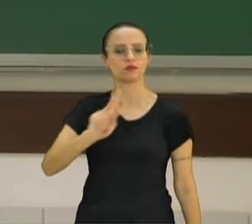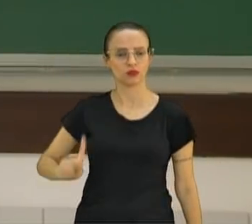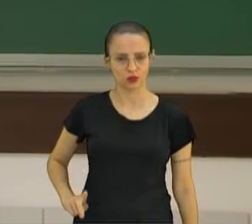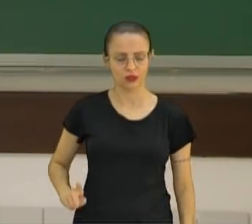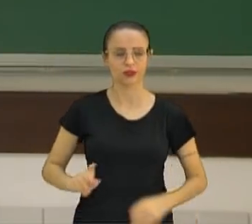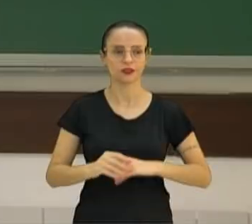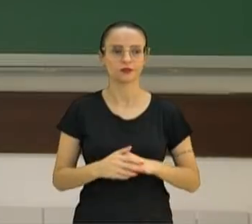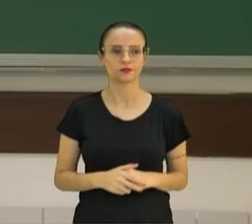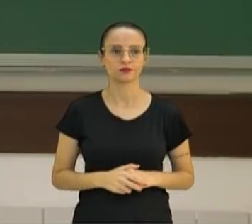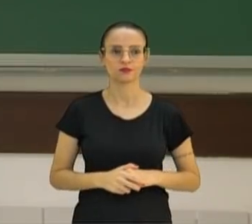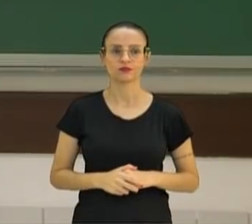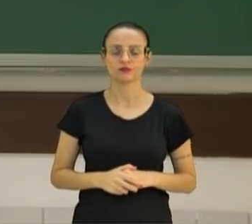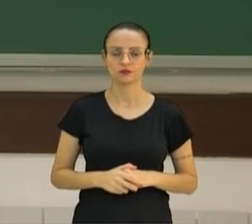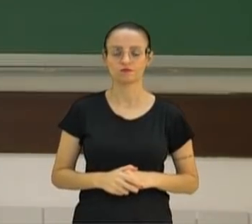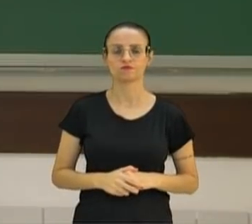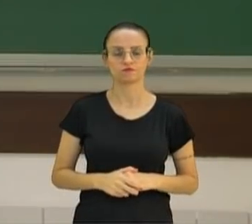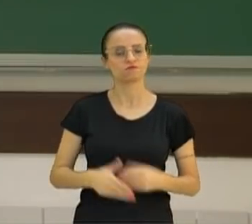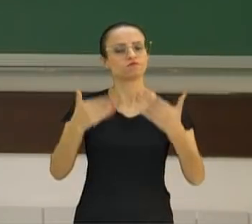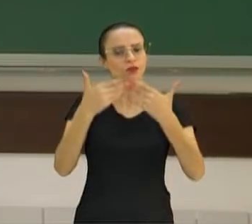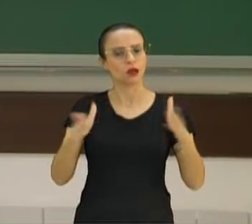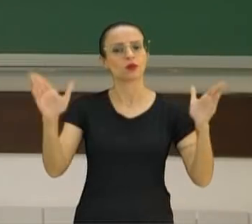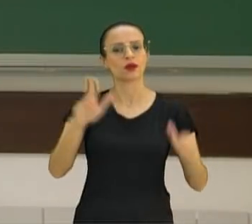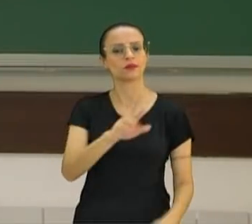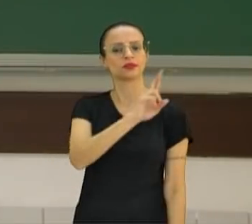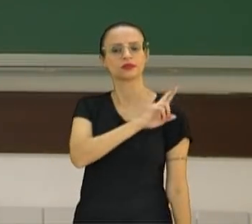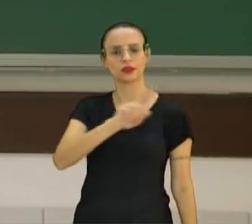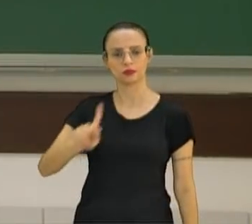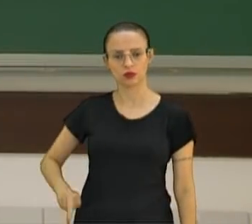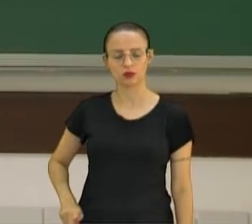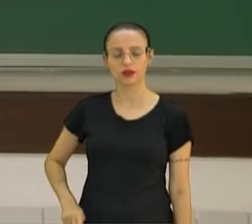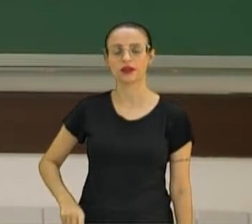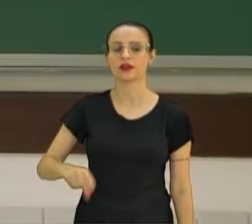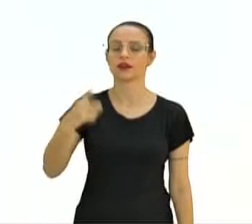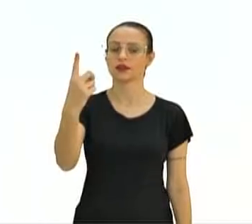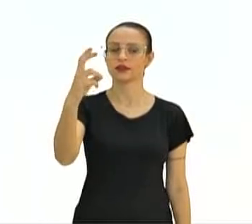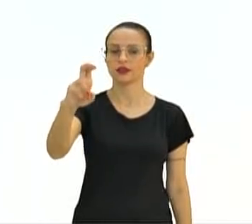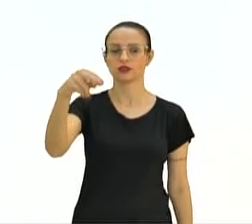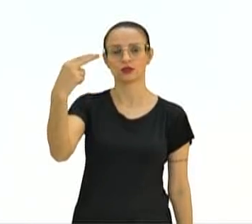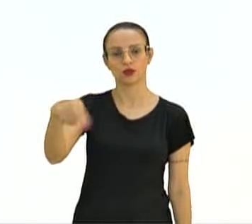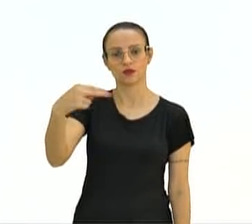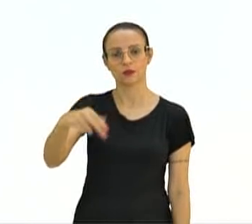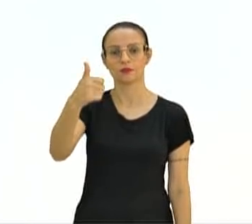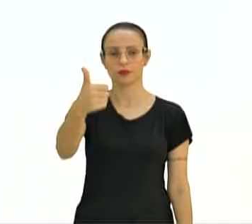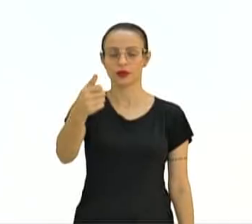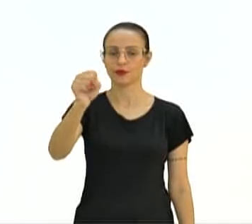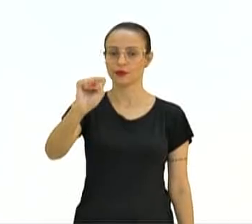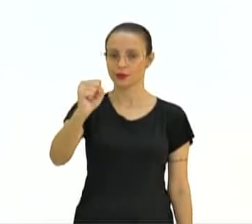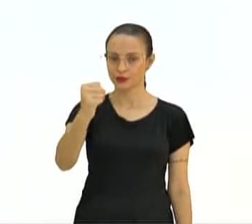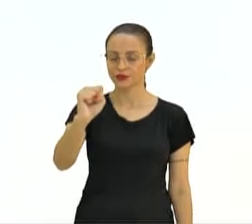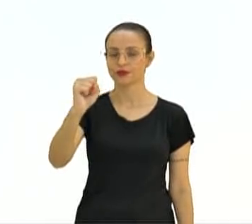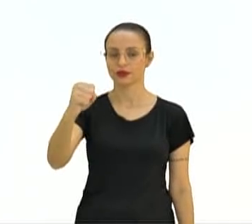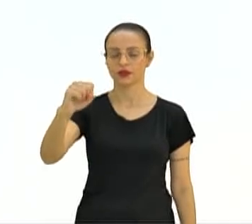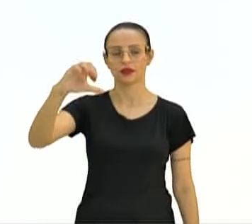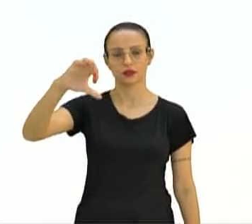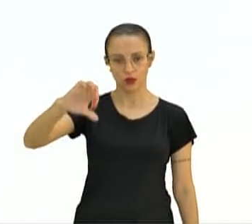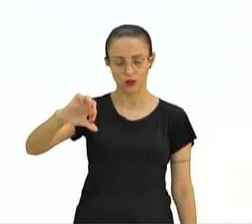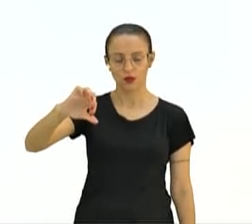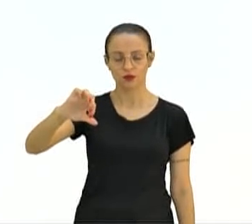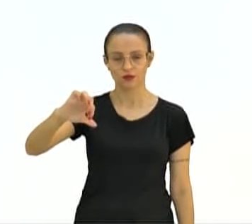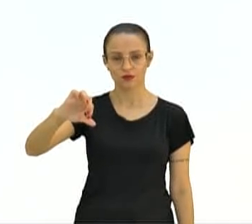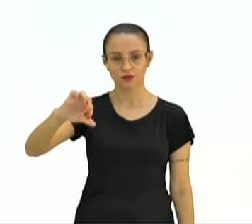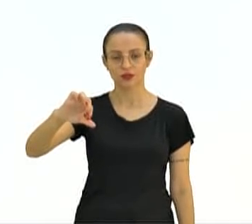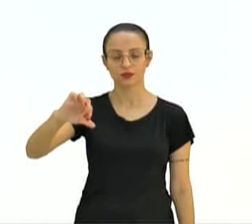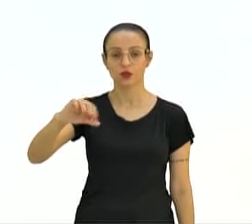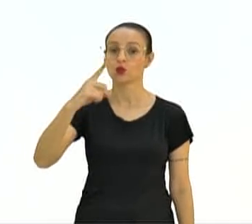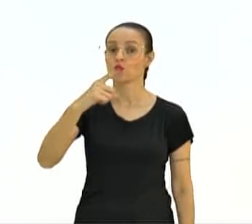republicano. Proclamação da República. Em 15 de novembro de 1889, um